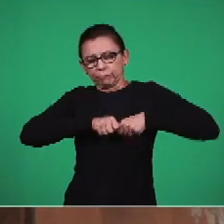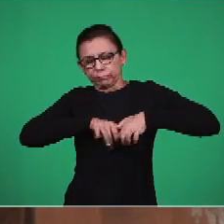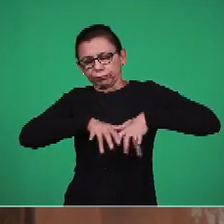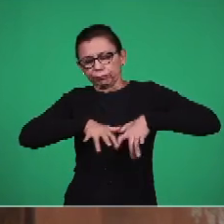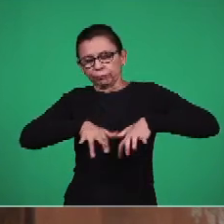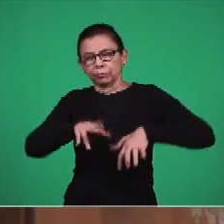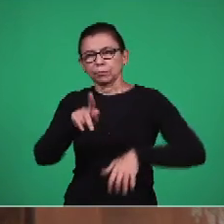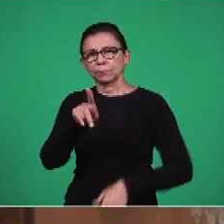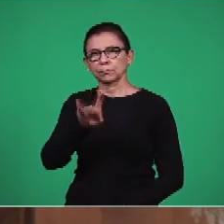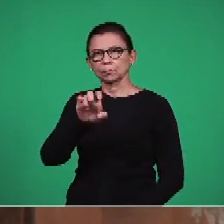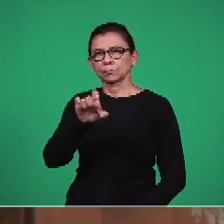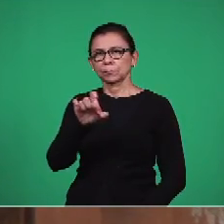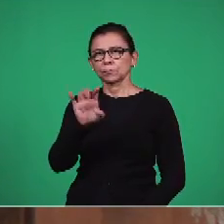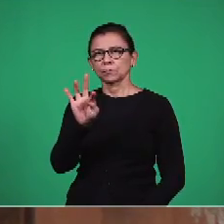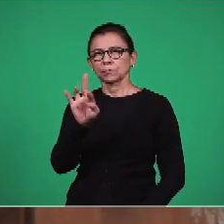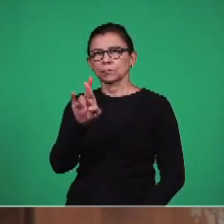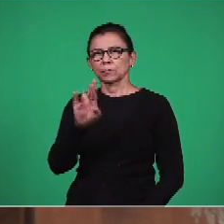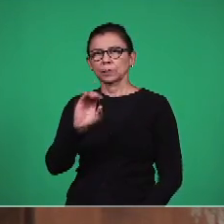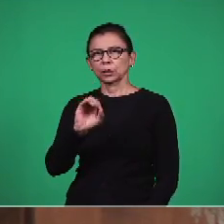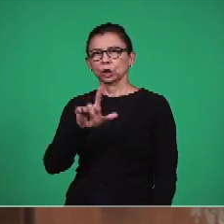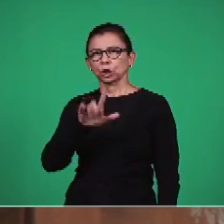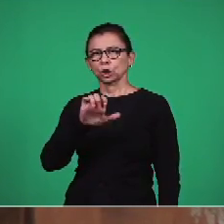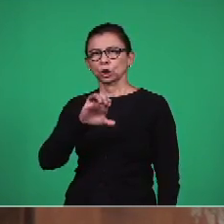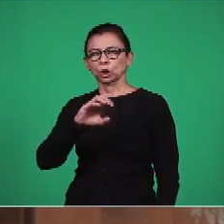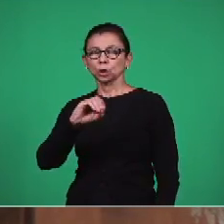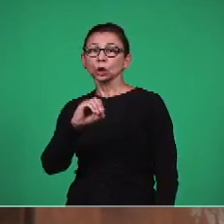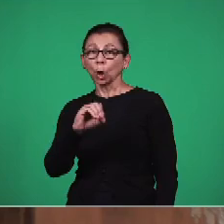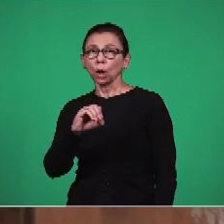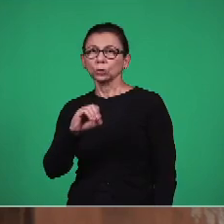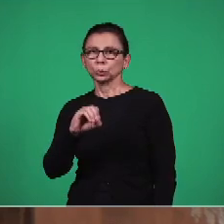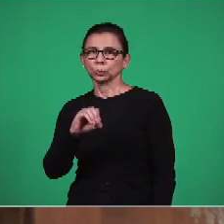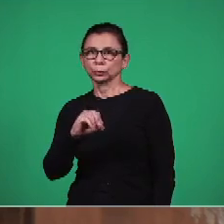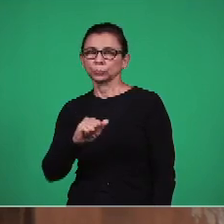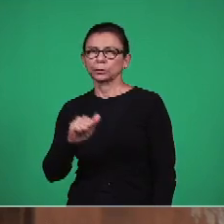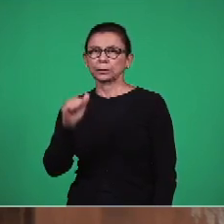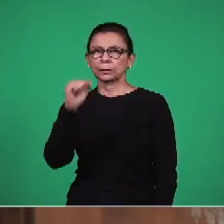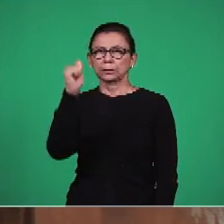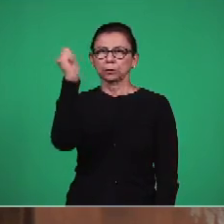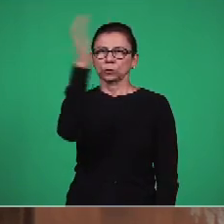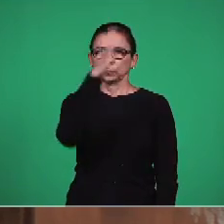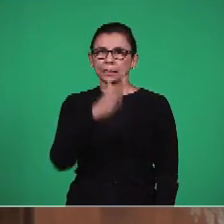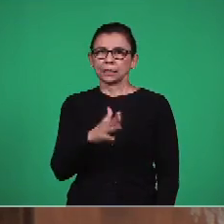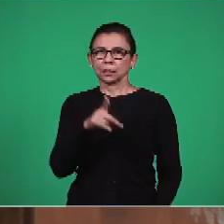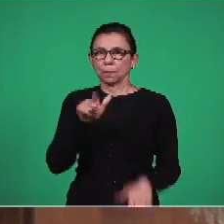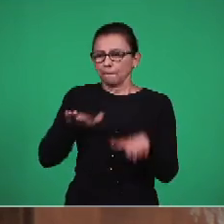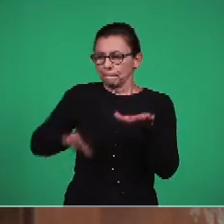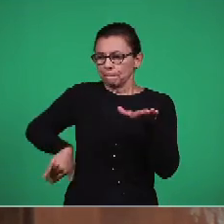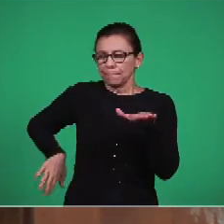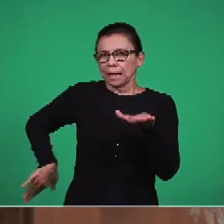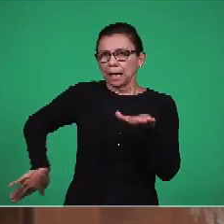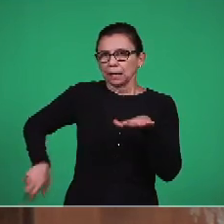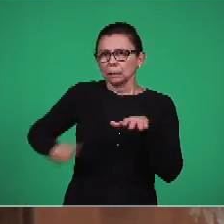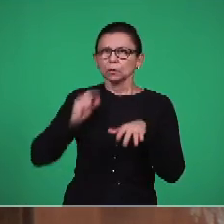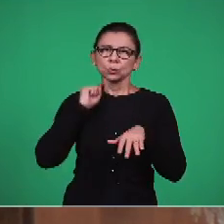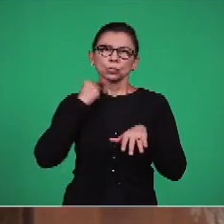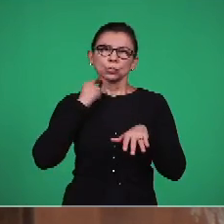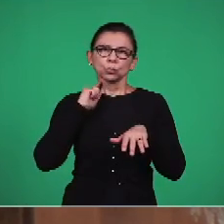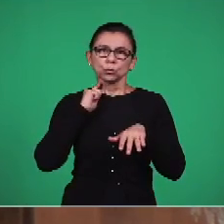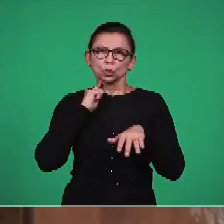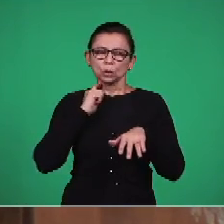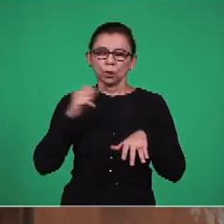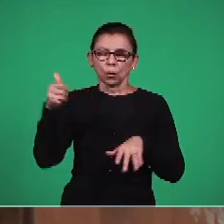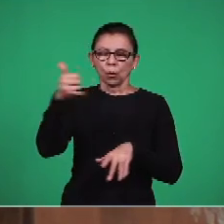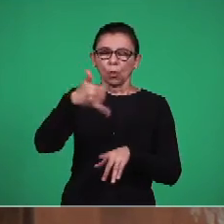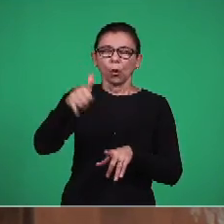mares, inclusive... Na costa brasileira. Na costa brasileira. 100 e tantas praias foram atingidas. Isso é